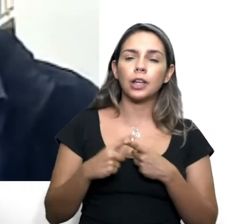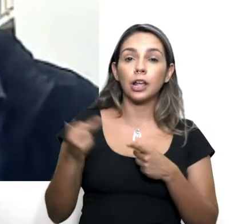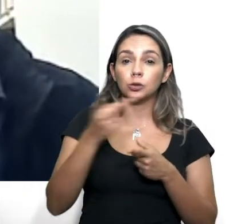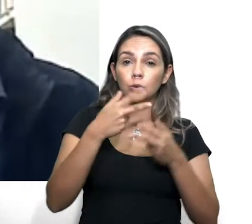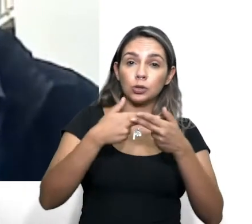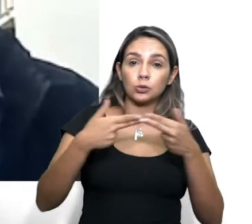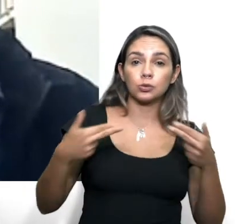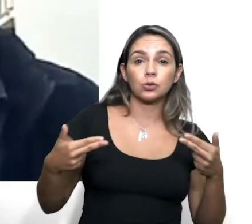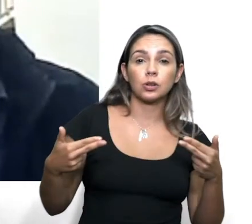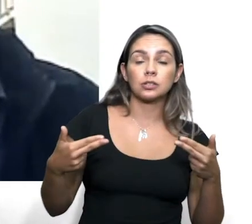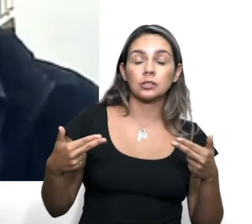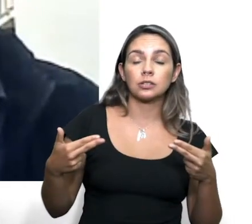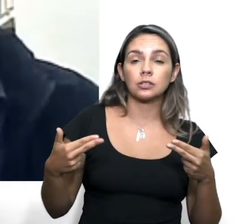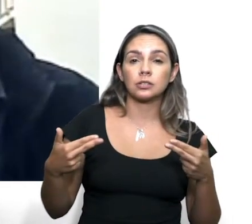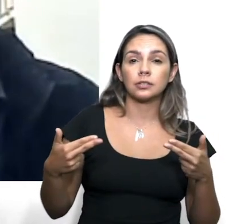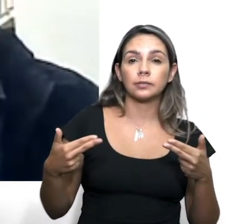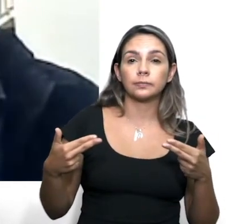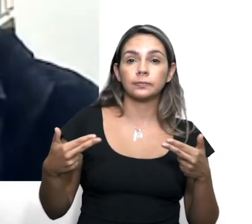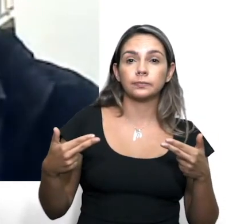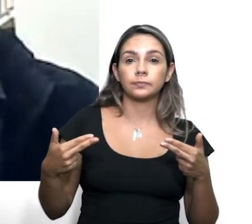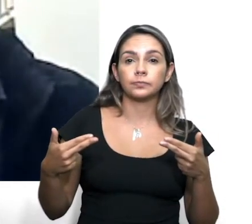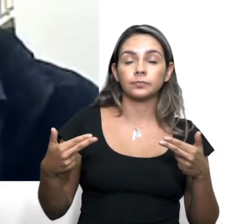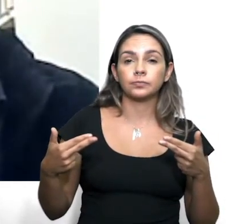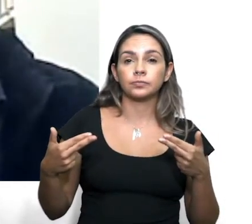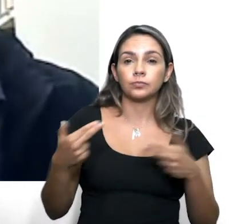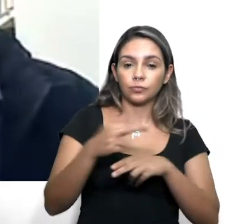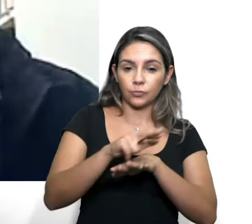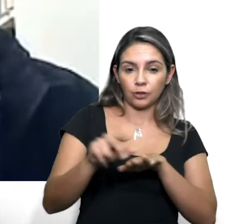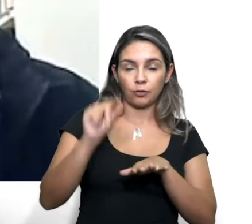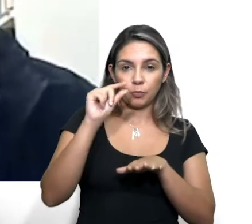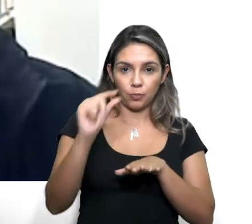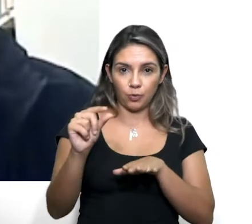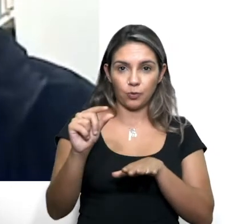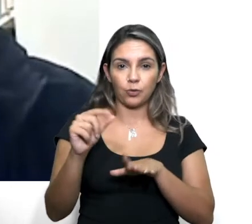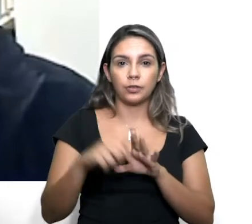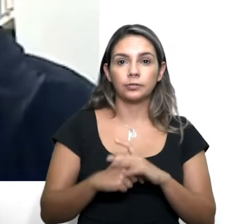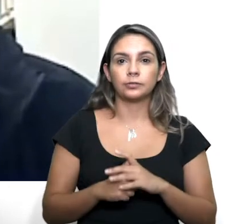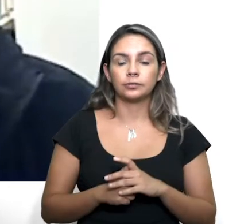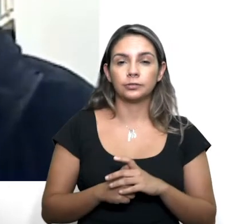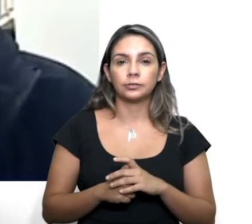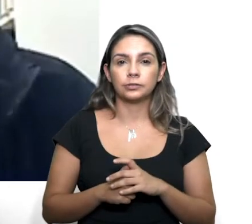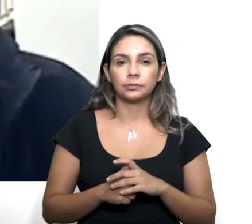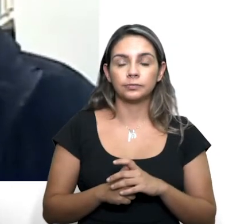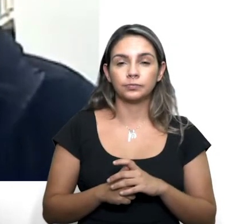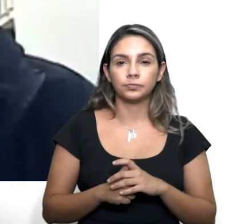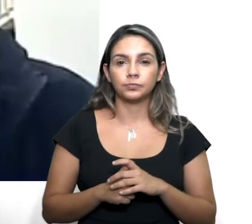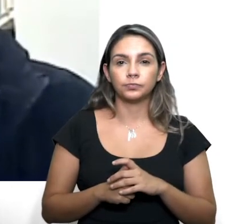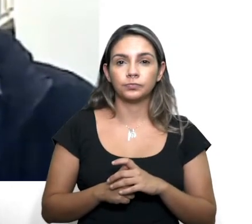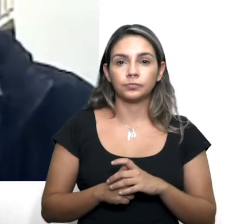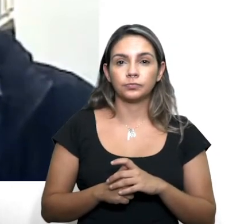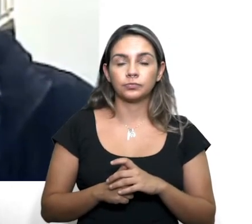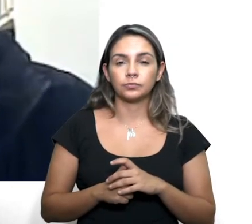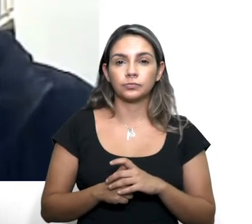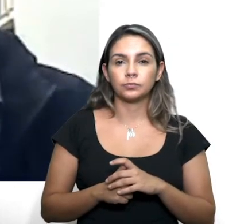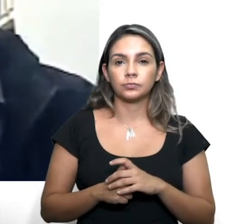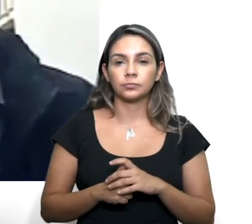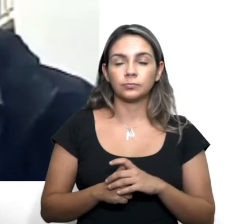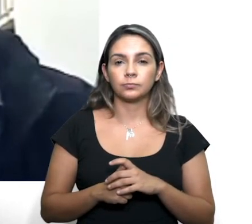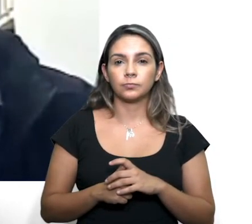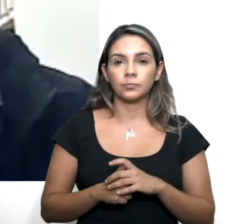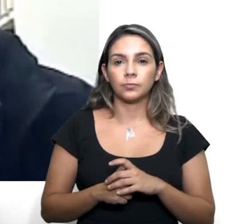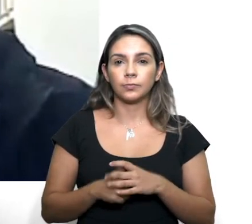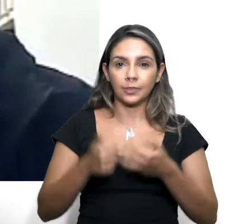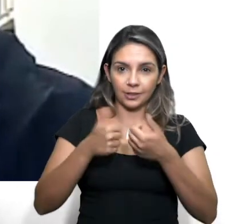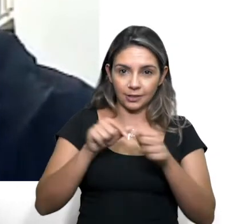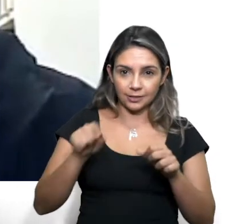coisas estão... O Freud diferenciava um pouco, não é? E realmente a certa altura dizia que que lá